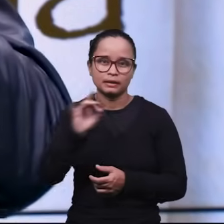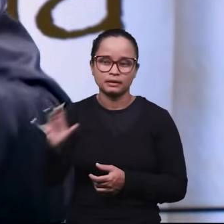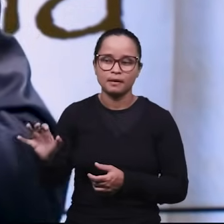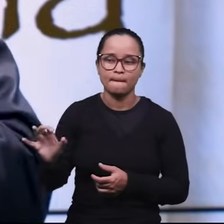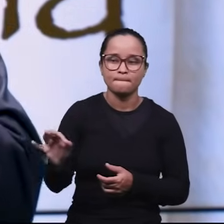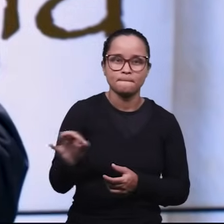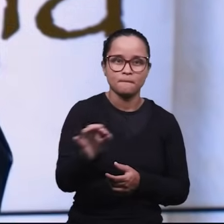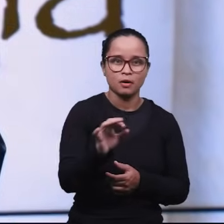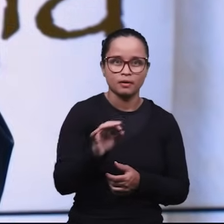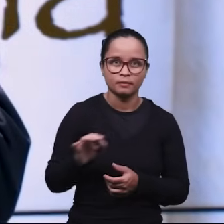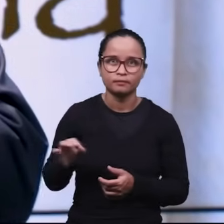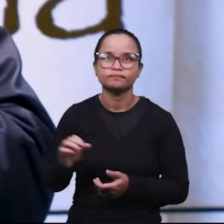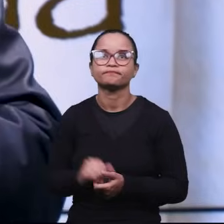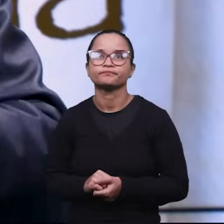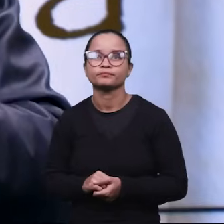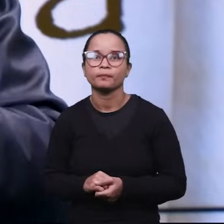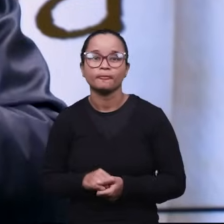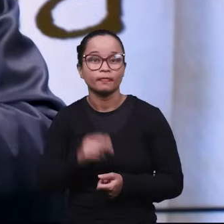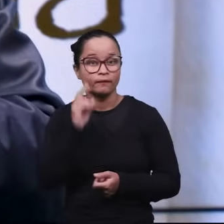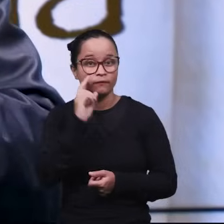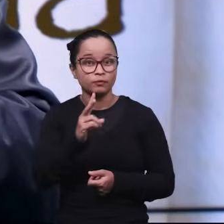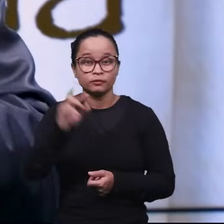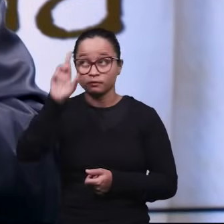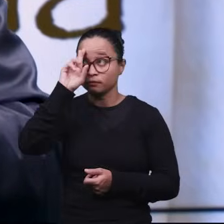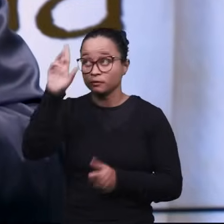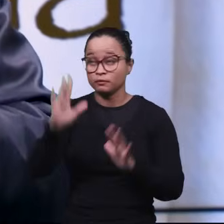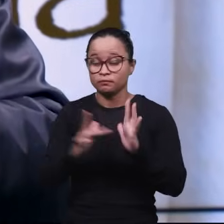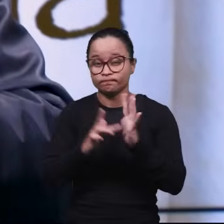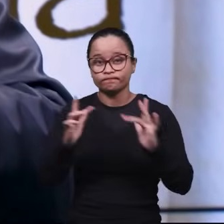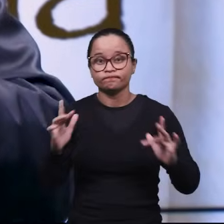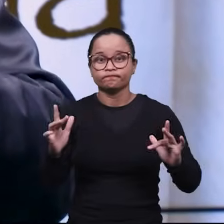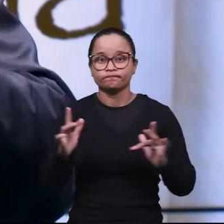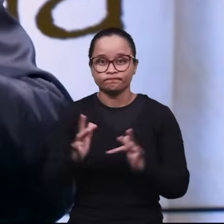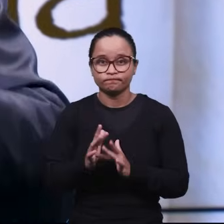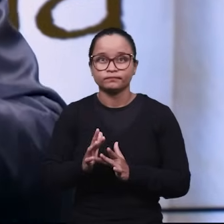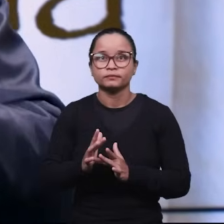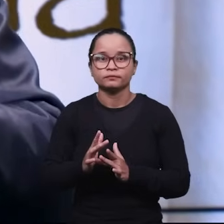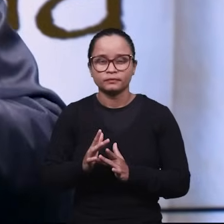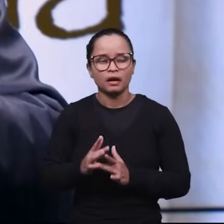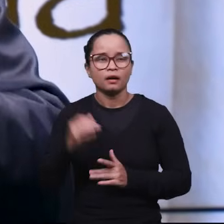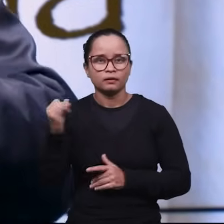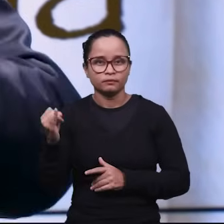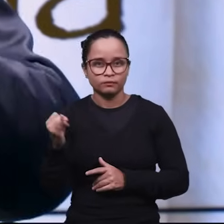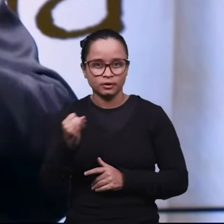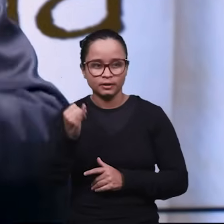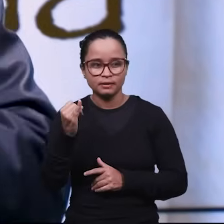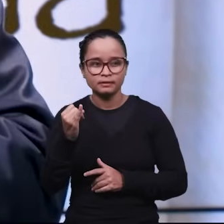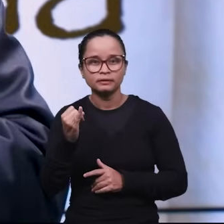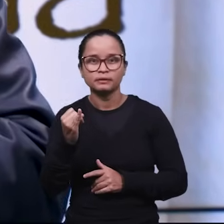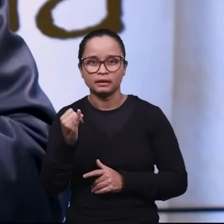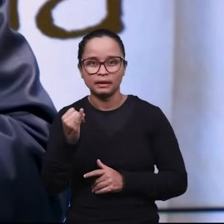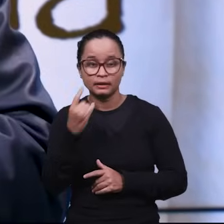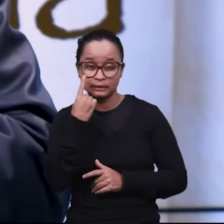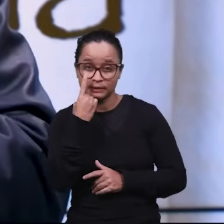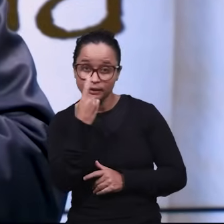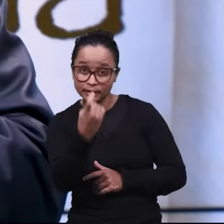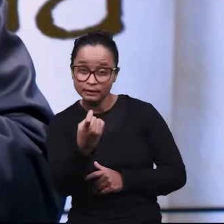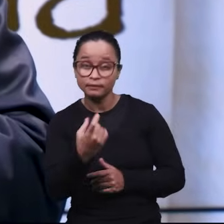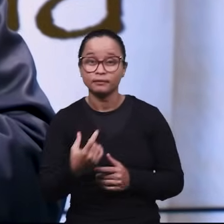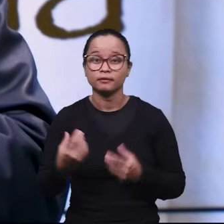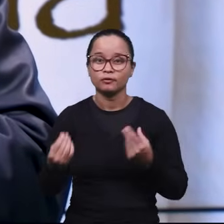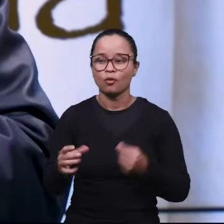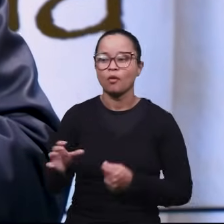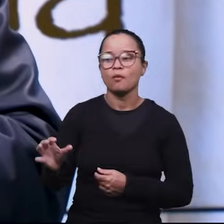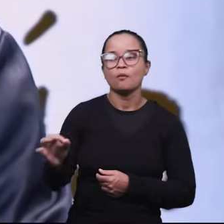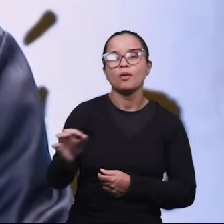uma das moedas. Vemos que o Senhor Jesus, ele se importava com com